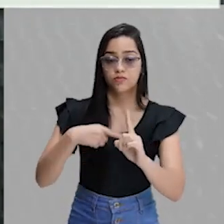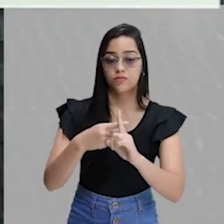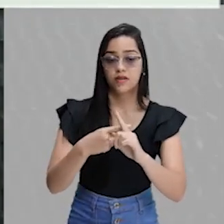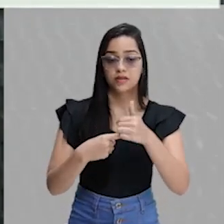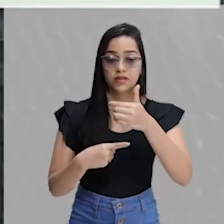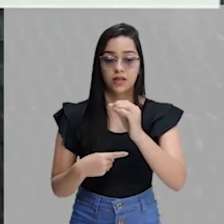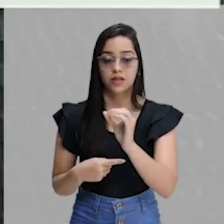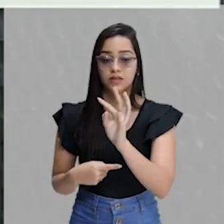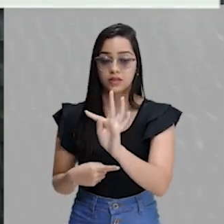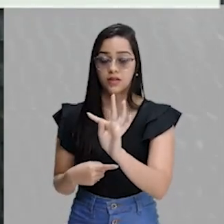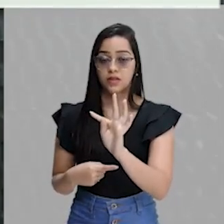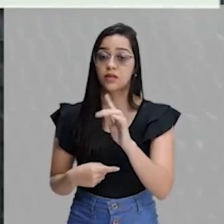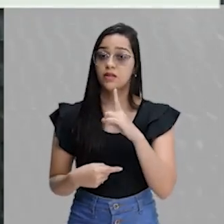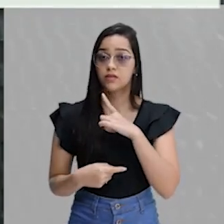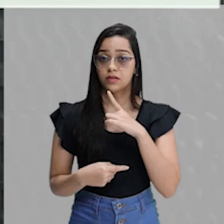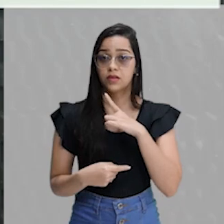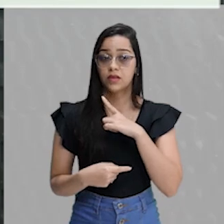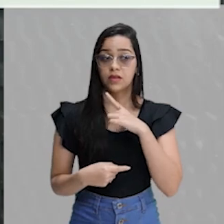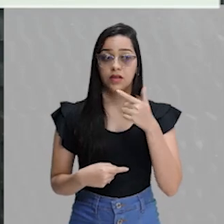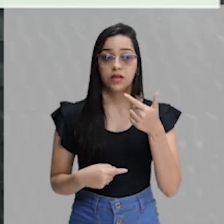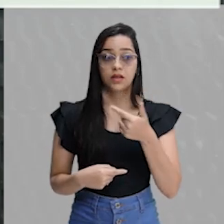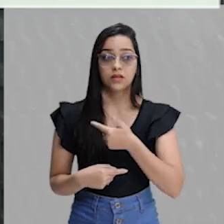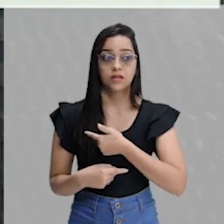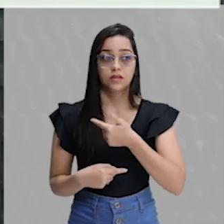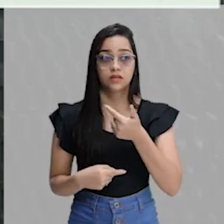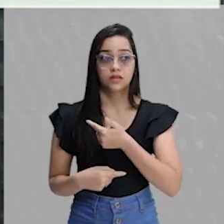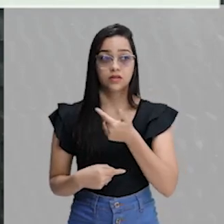10T. Então, essa segunda